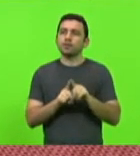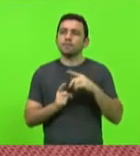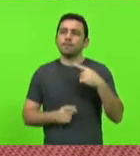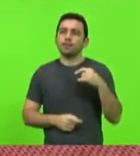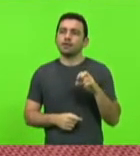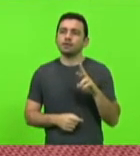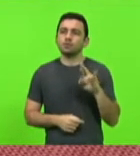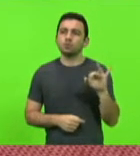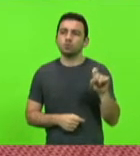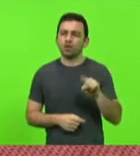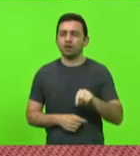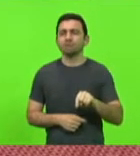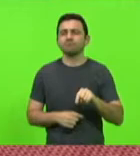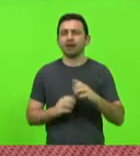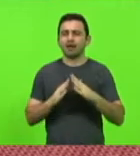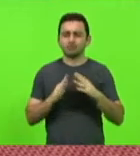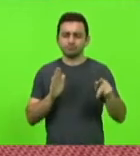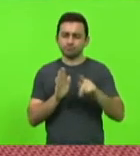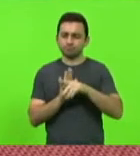todos nós. Muito obrigado.